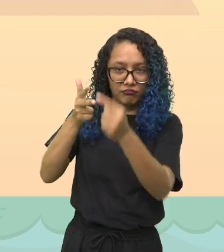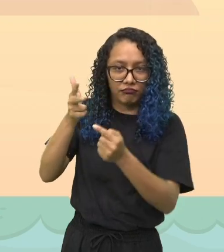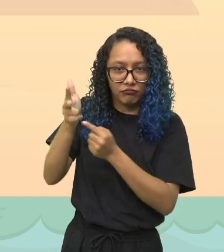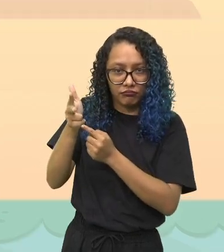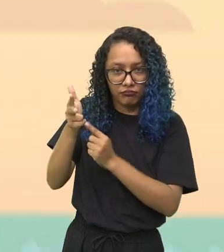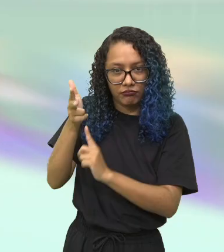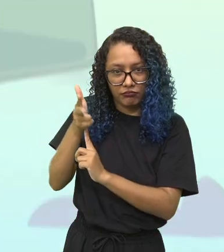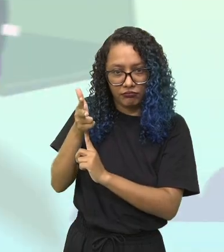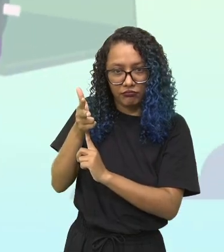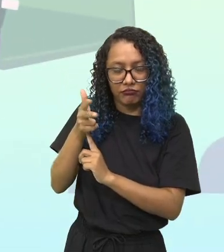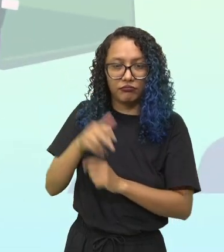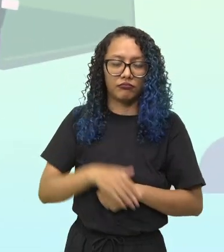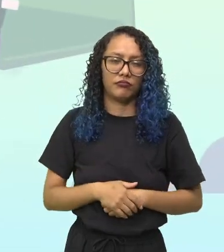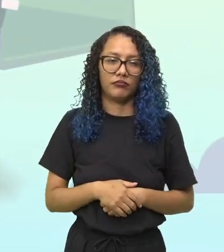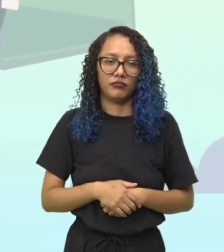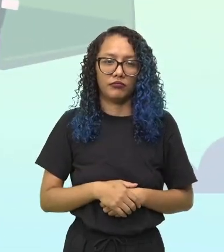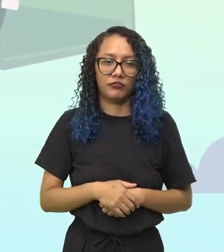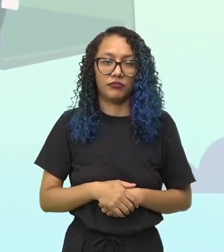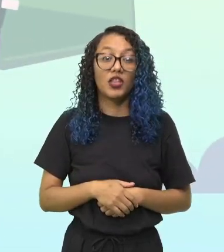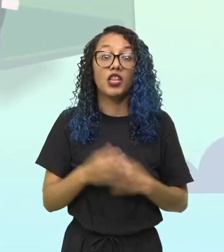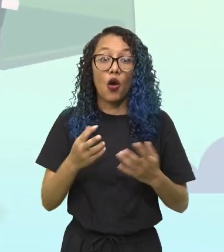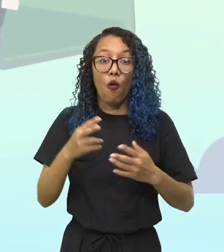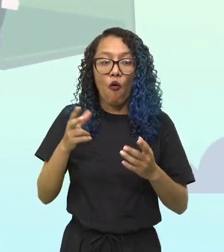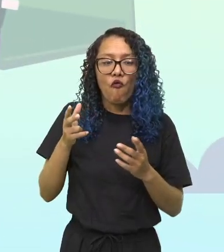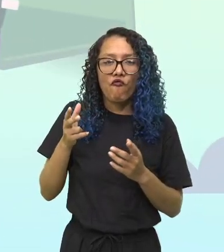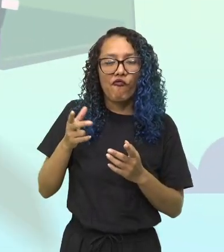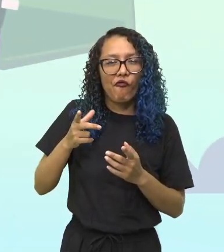a força do vento gerado aí,